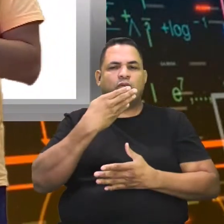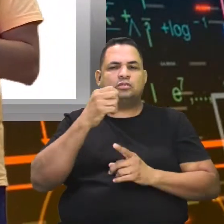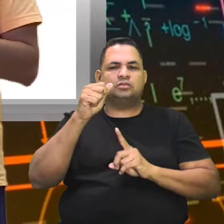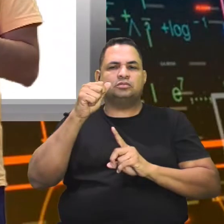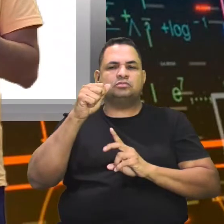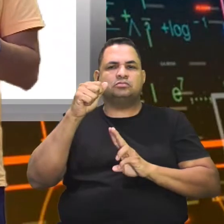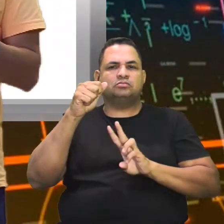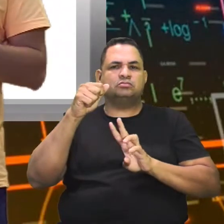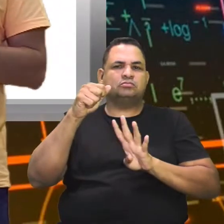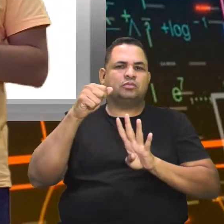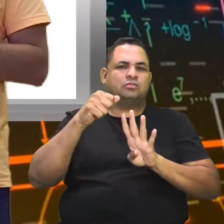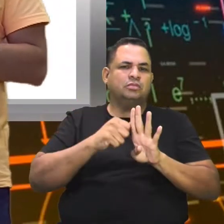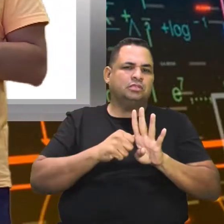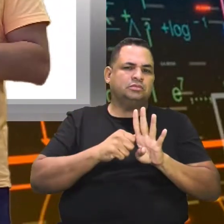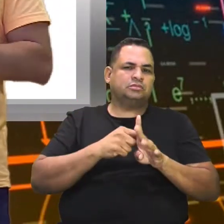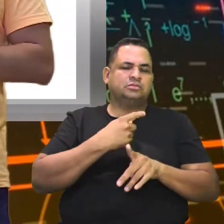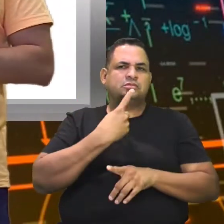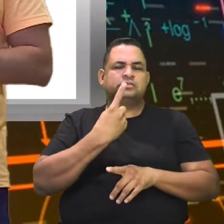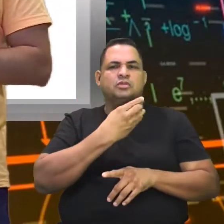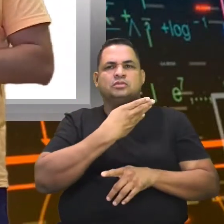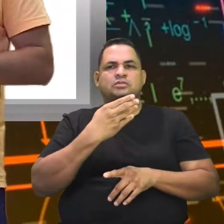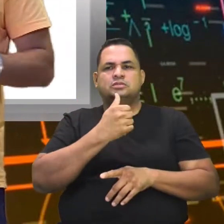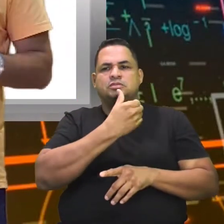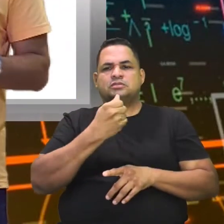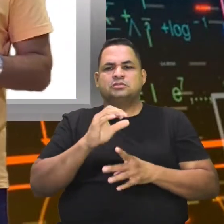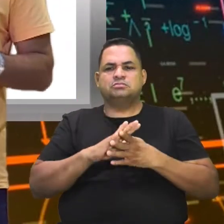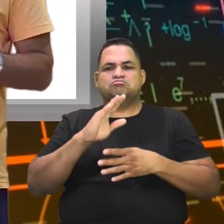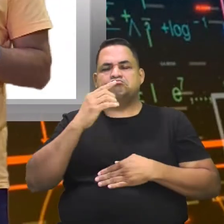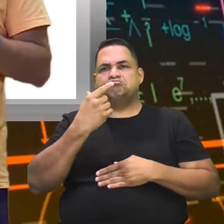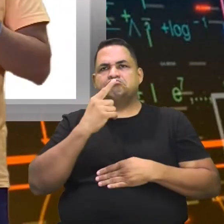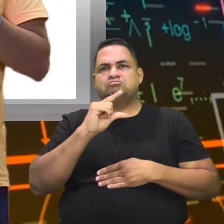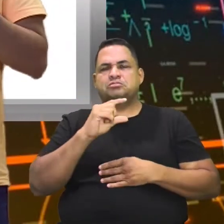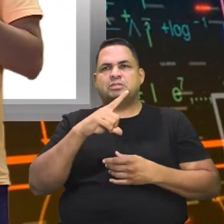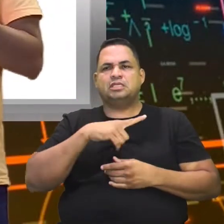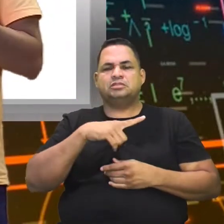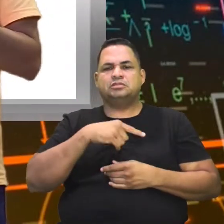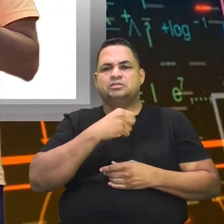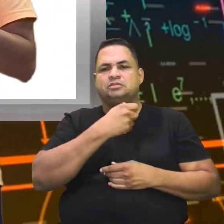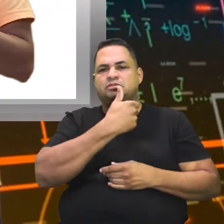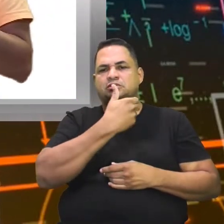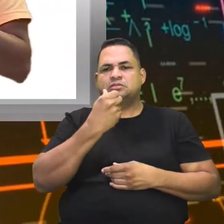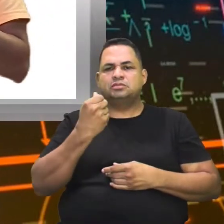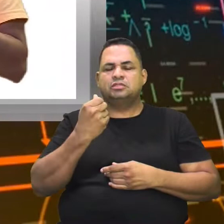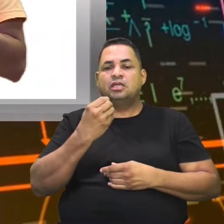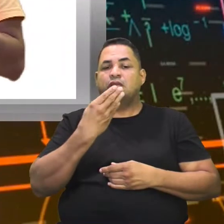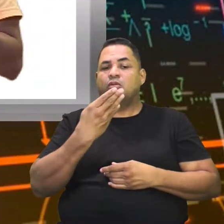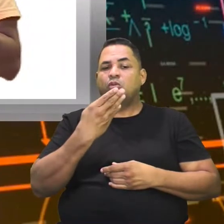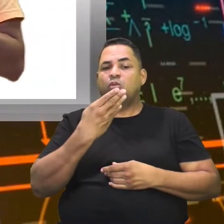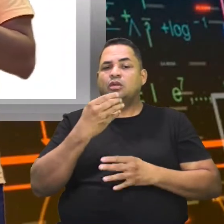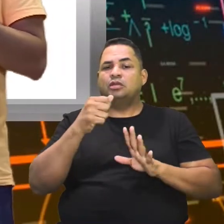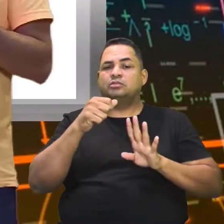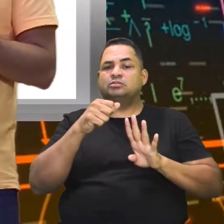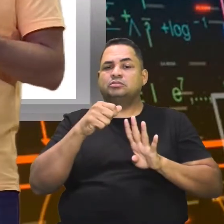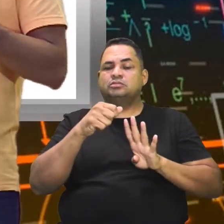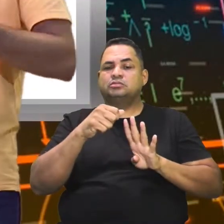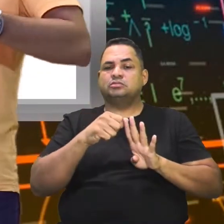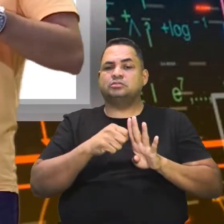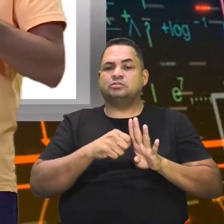eu paguei o quê? 4 mil vezes 4, 16 mil, ficou 26 mil. Aqui, em 4 meses, já deu